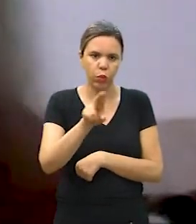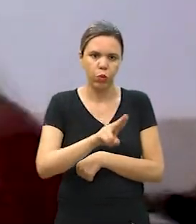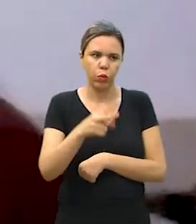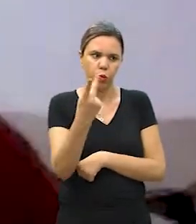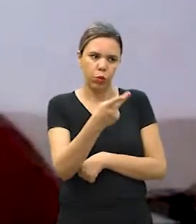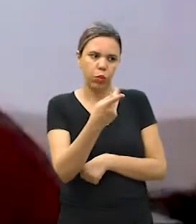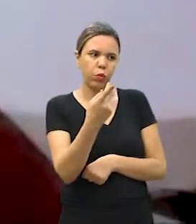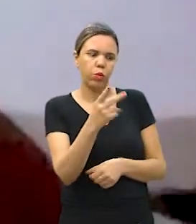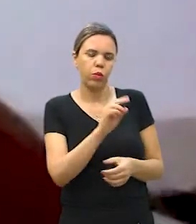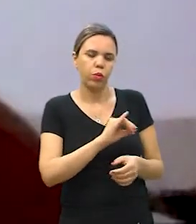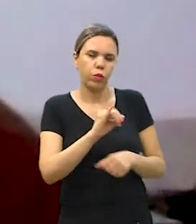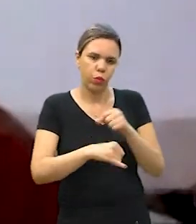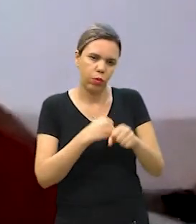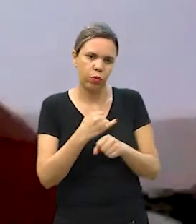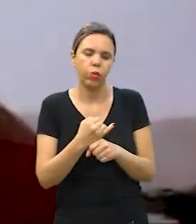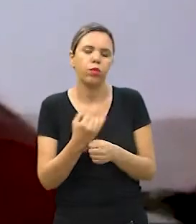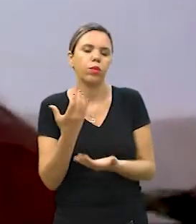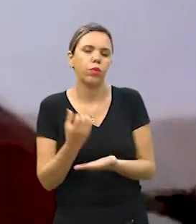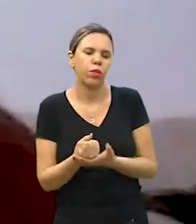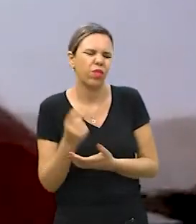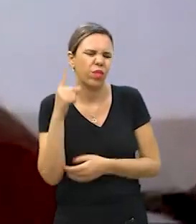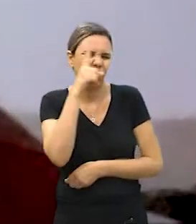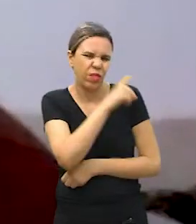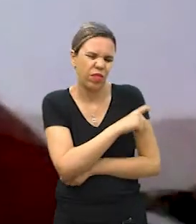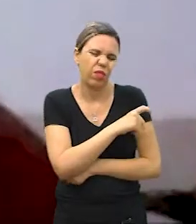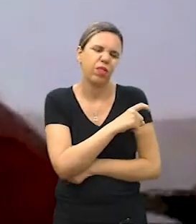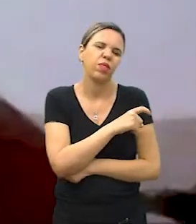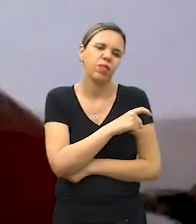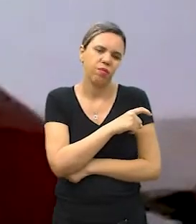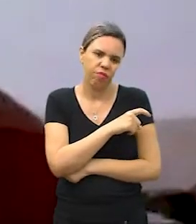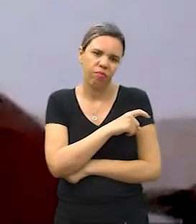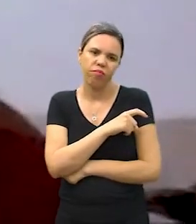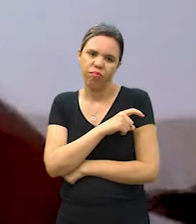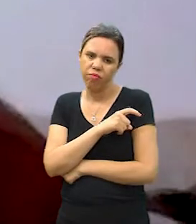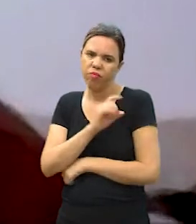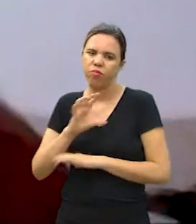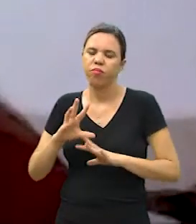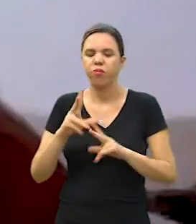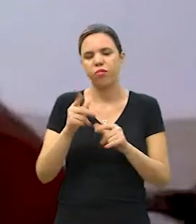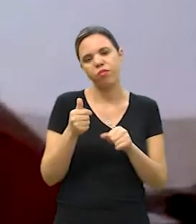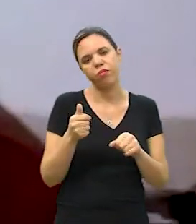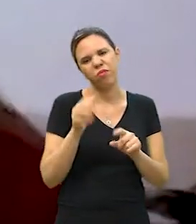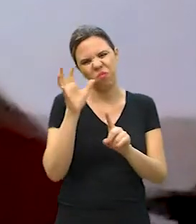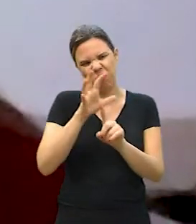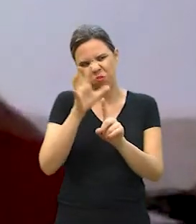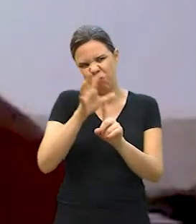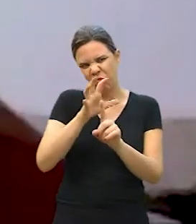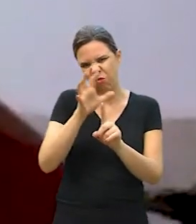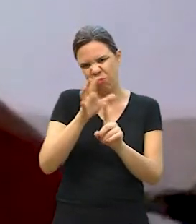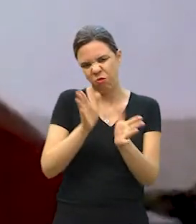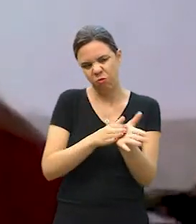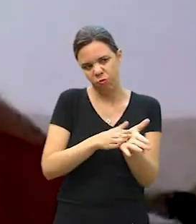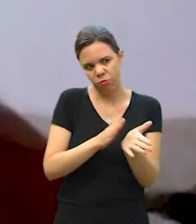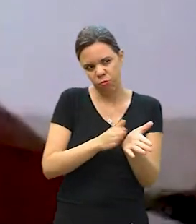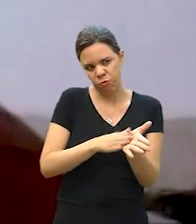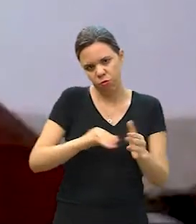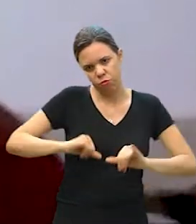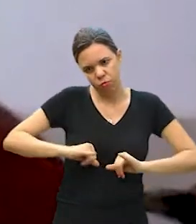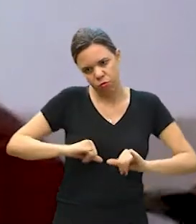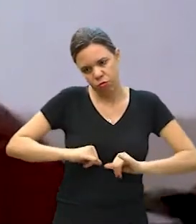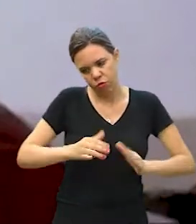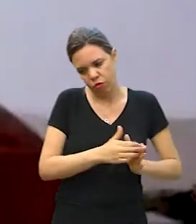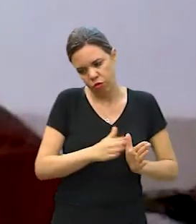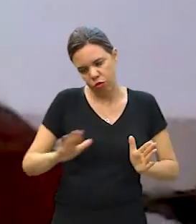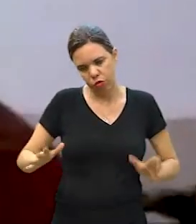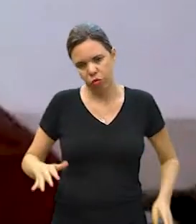você usa os dados deles. Então, assim, foi muito difícil. E, além de tudo, o assédio moral, né? Que nós